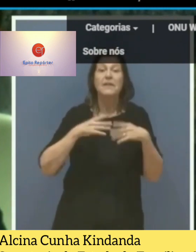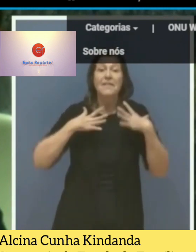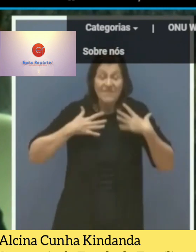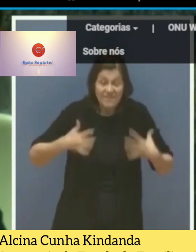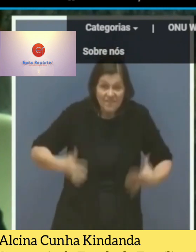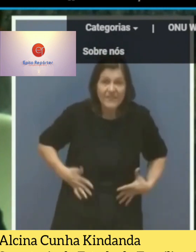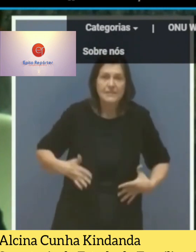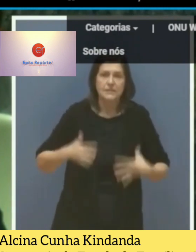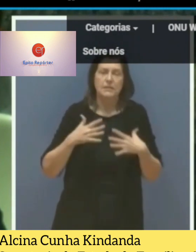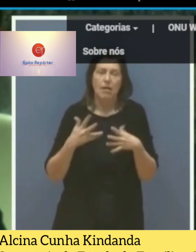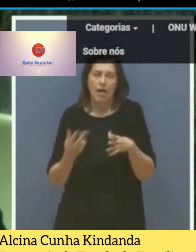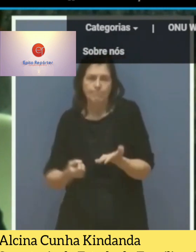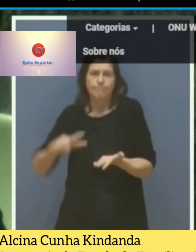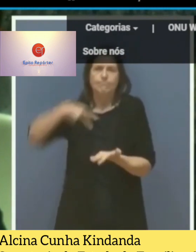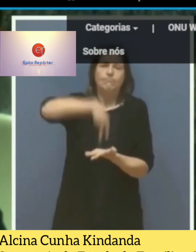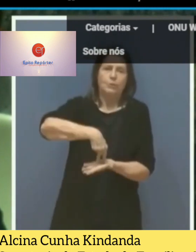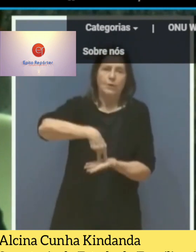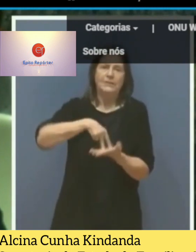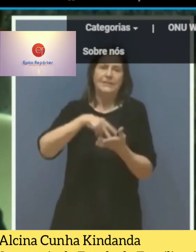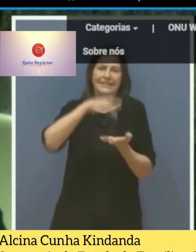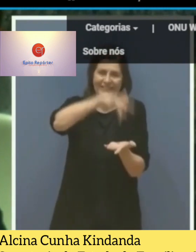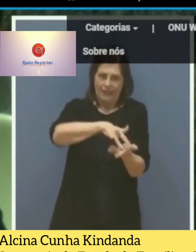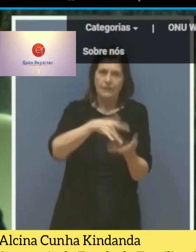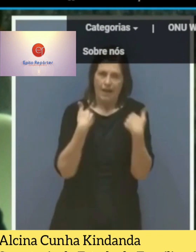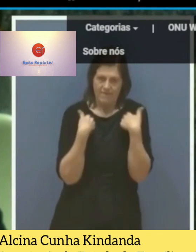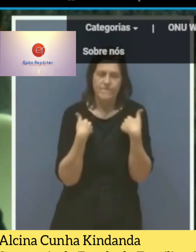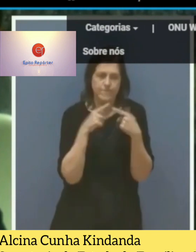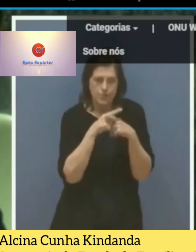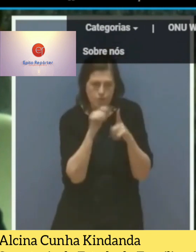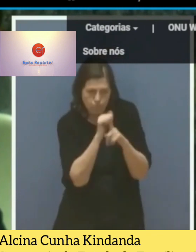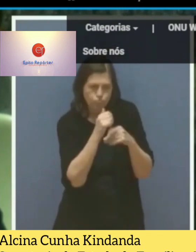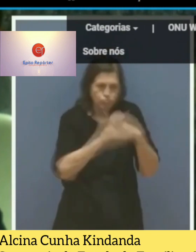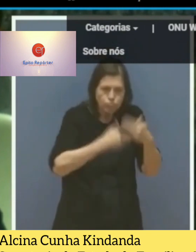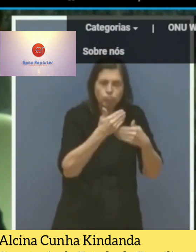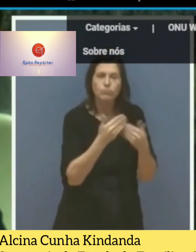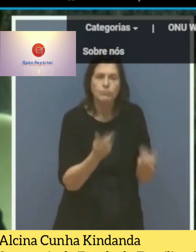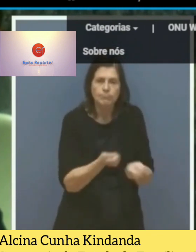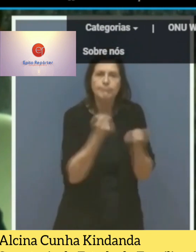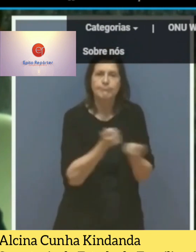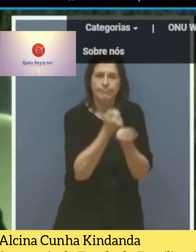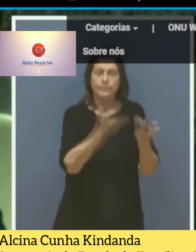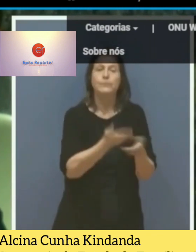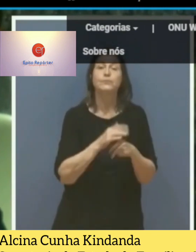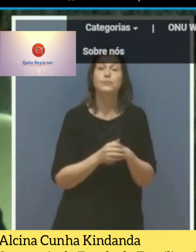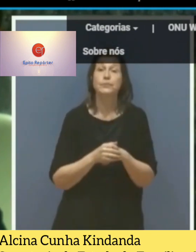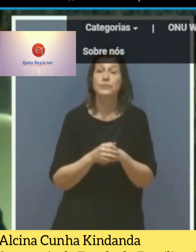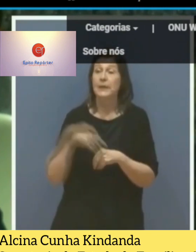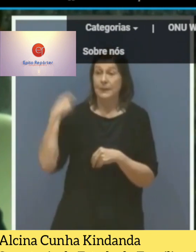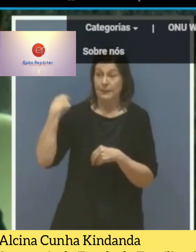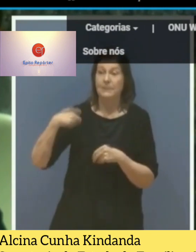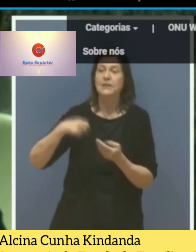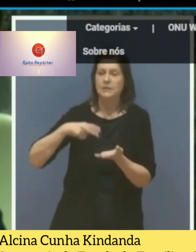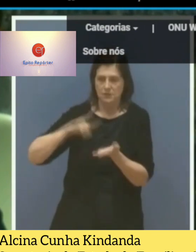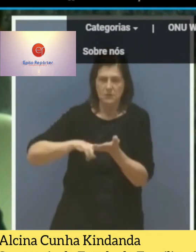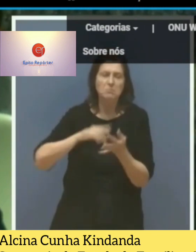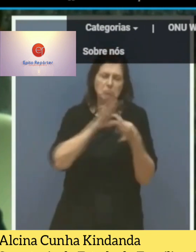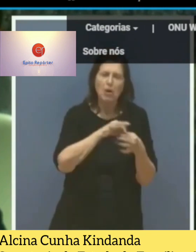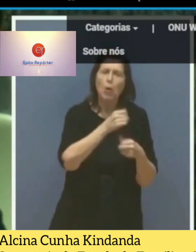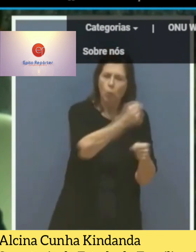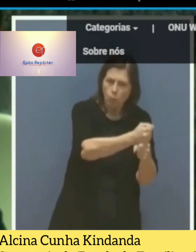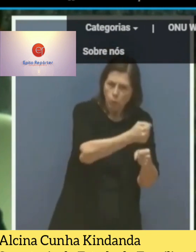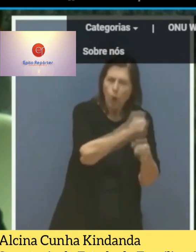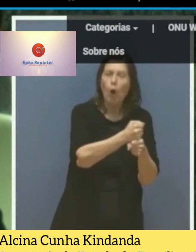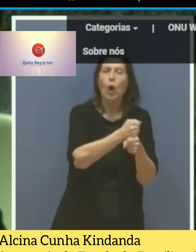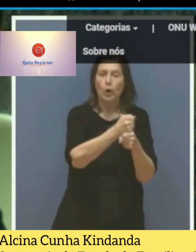trabalho emprego com a publicação do crédito presidencial número 12/16 de 15 de janeiro que a prova